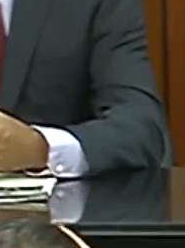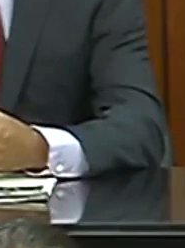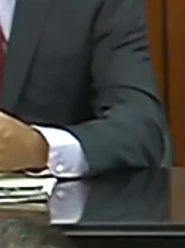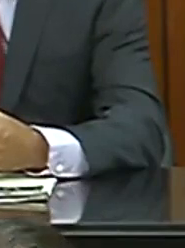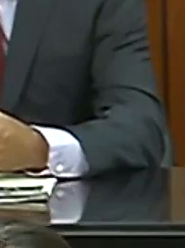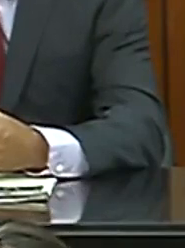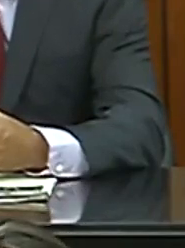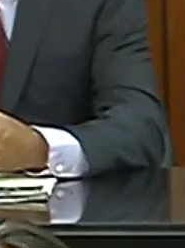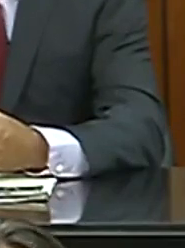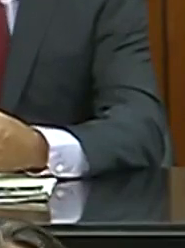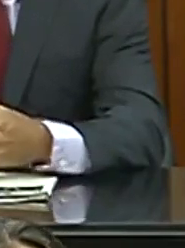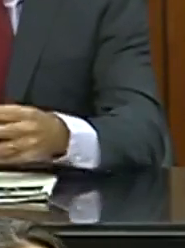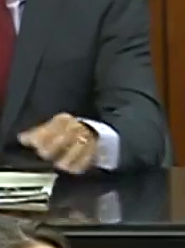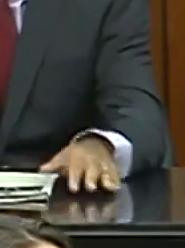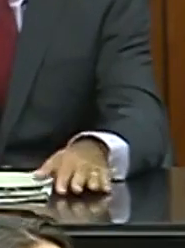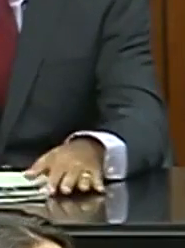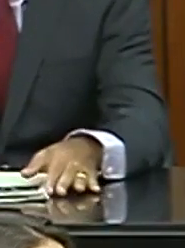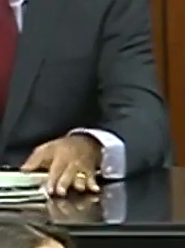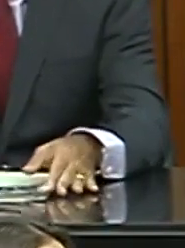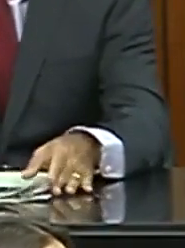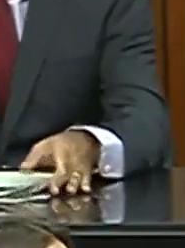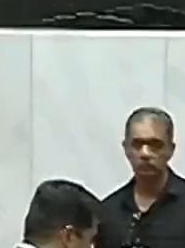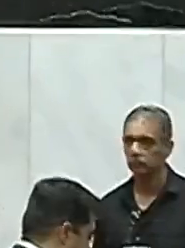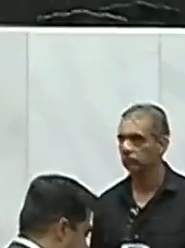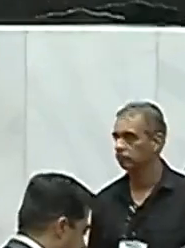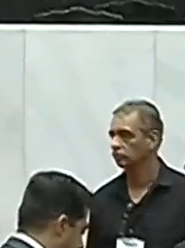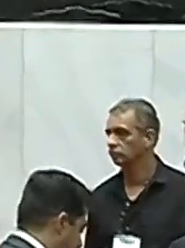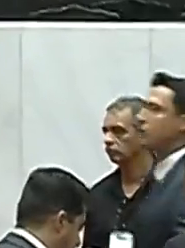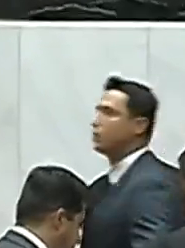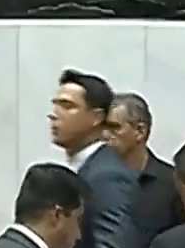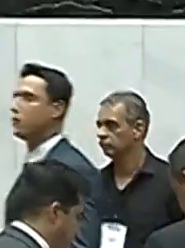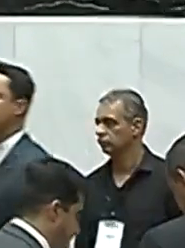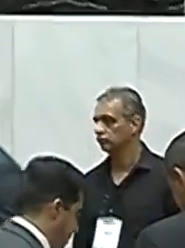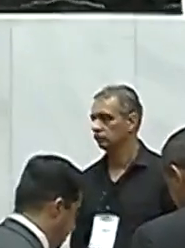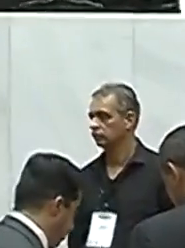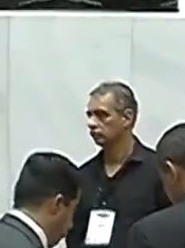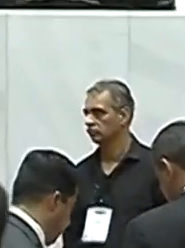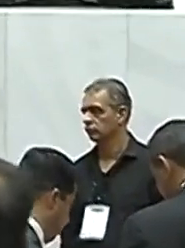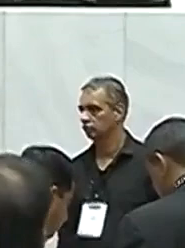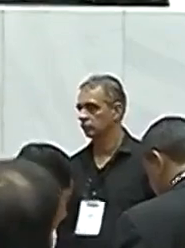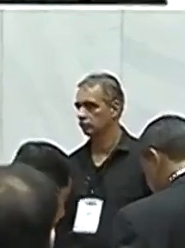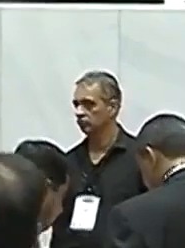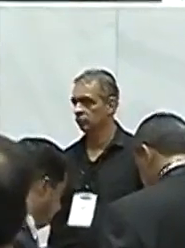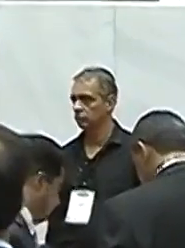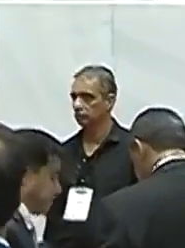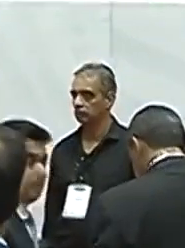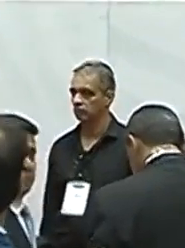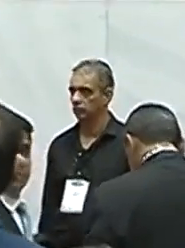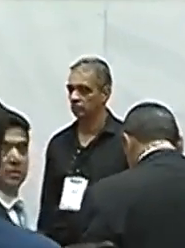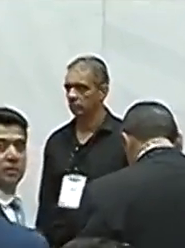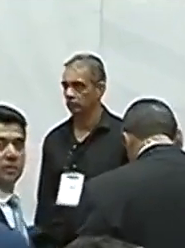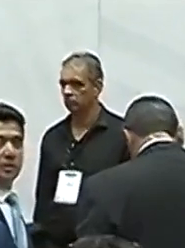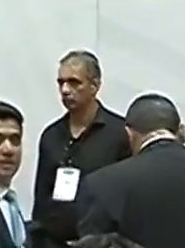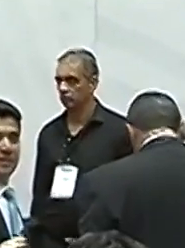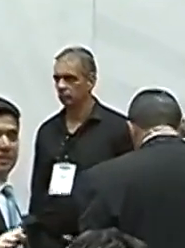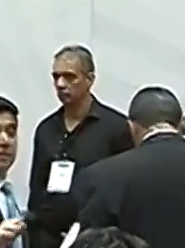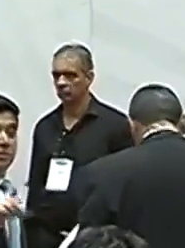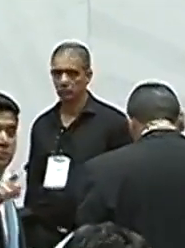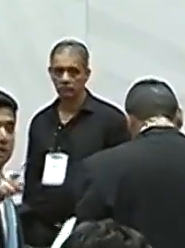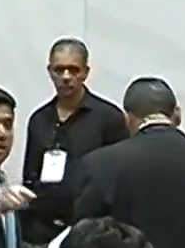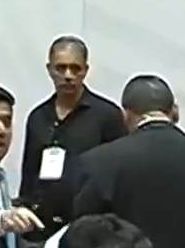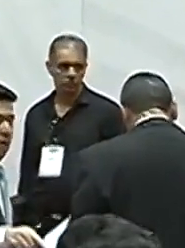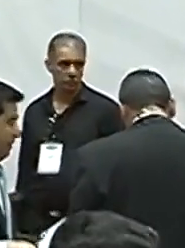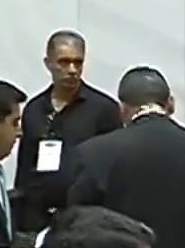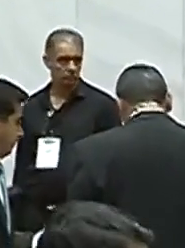mesa da Assembleia, tem experiência, né? Não é um deputado novato, é um deputado muito querido por todos, inclusive, né? O Eli